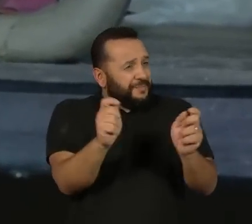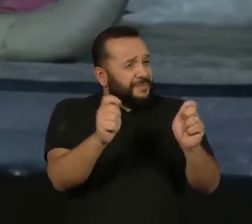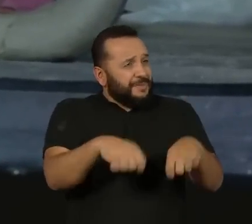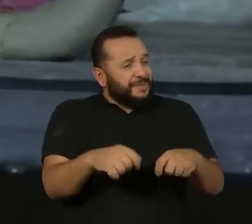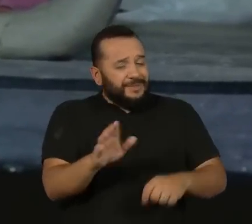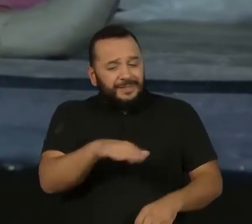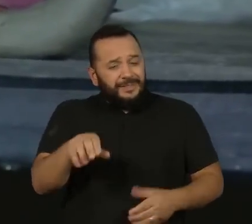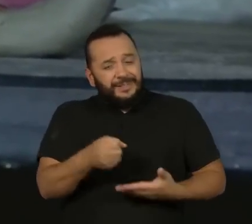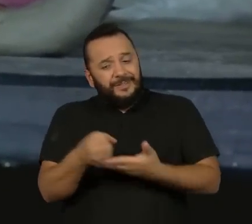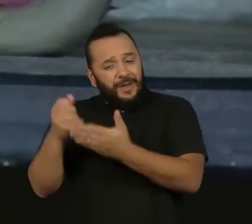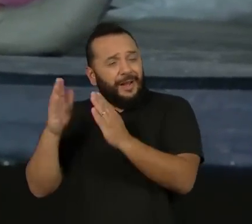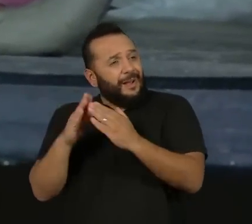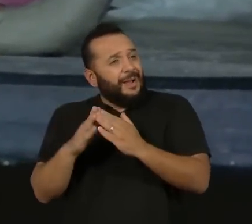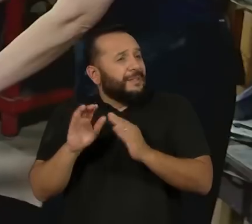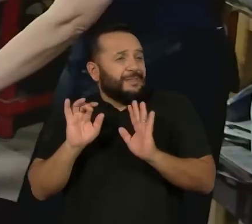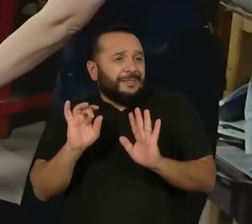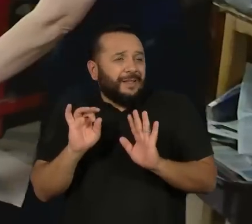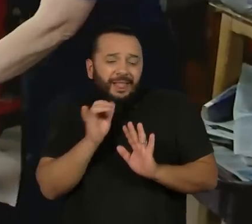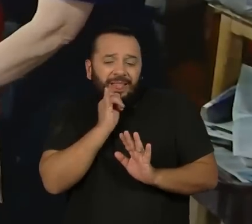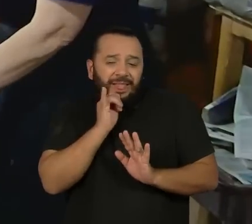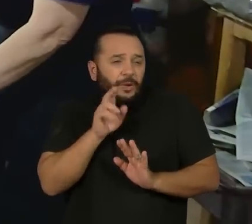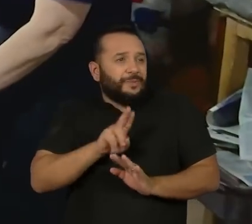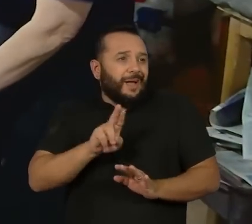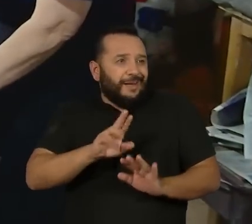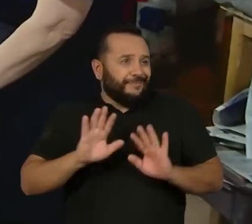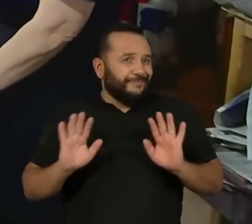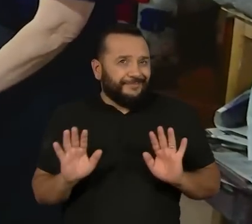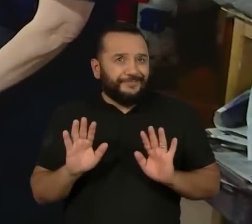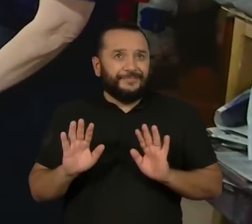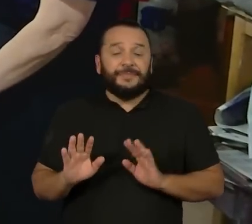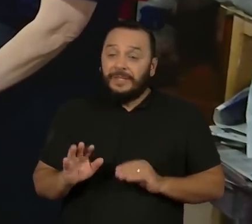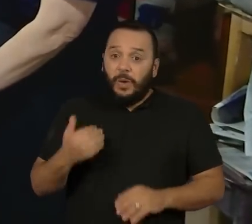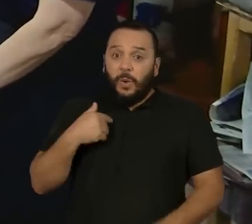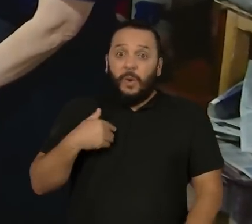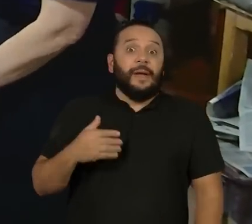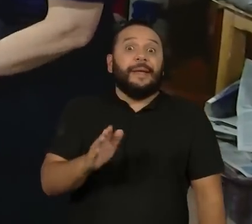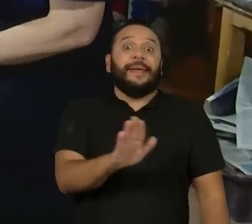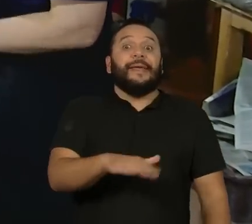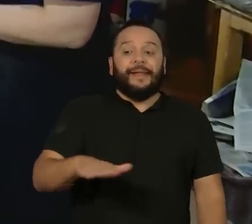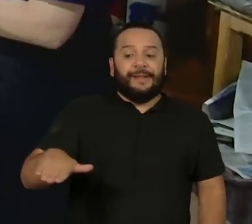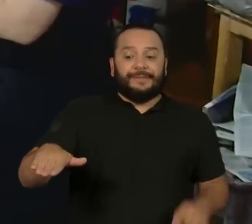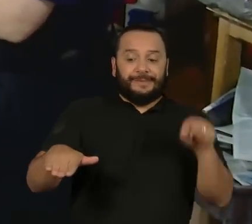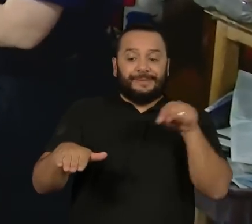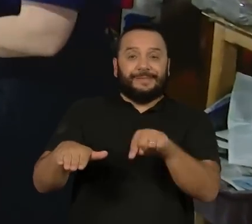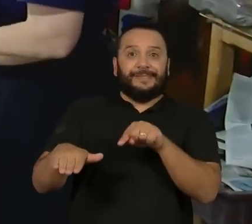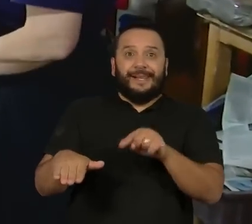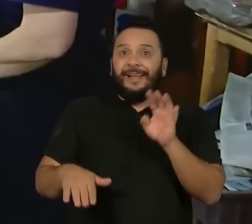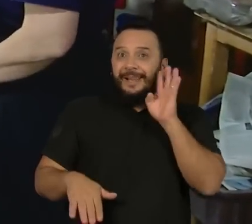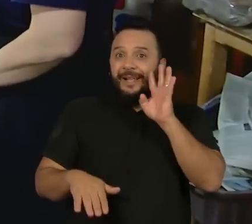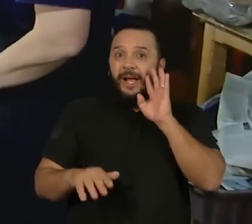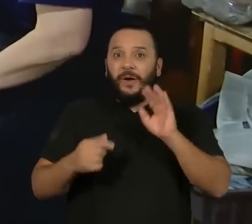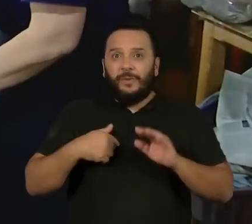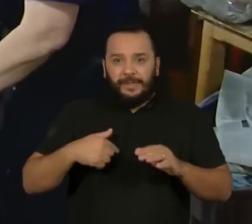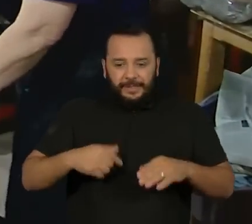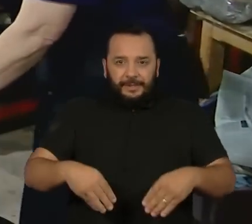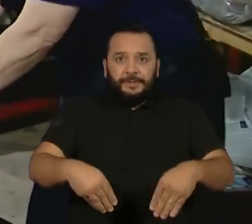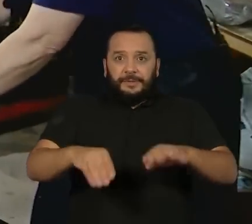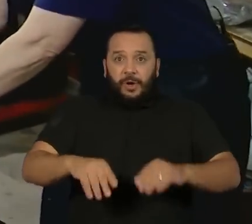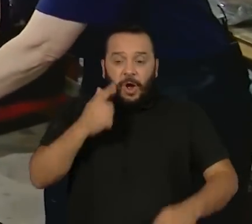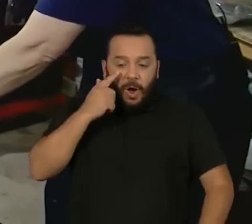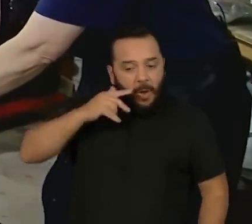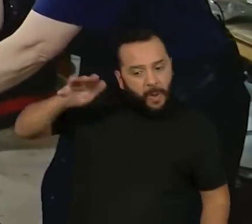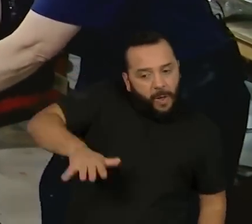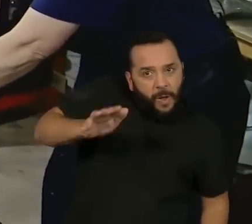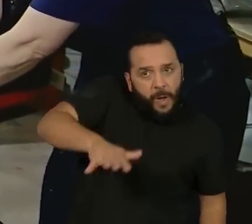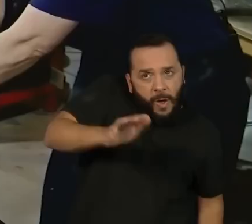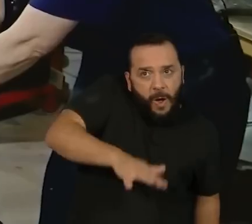para casa e utilizar essa peça. Quando a gente vai trabalhar com criança, é muito legal a gente fazer esse movimento, abaixa um pouquinho com a mão